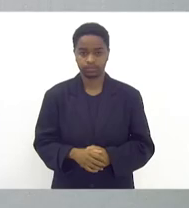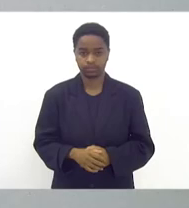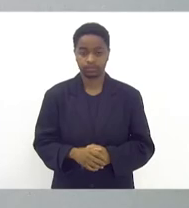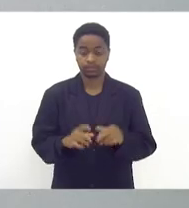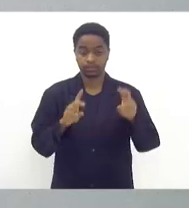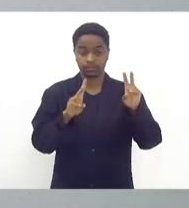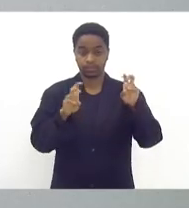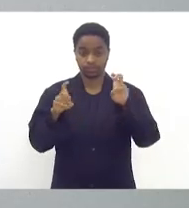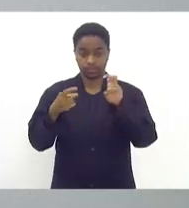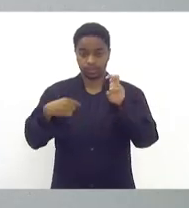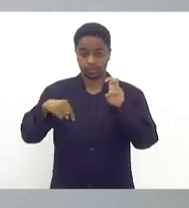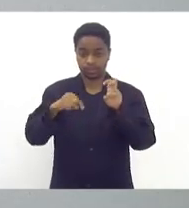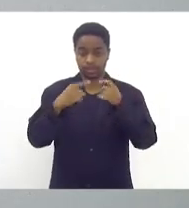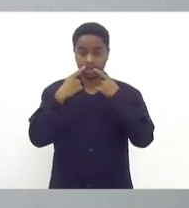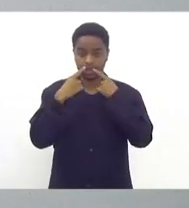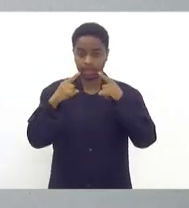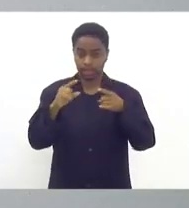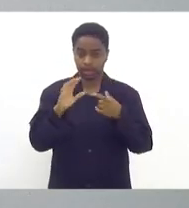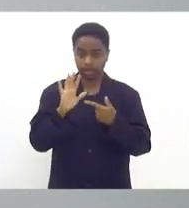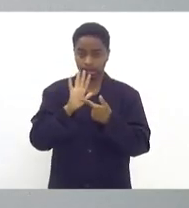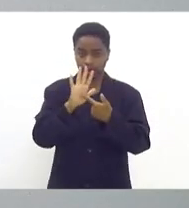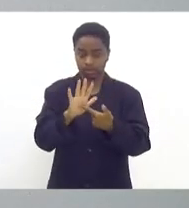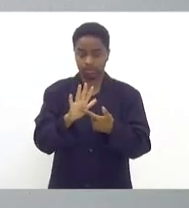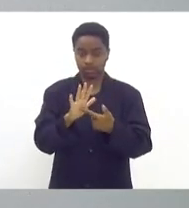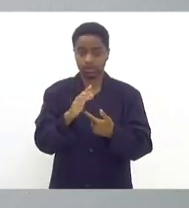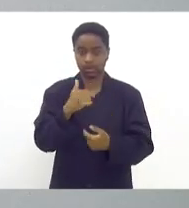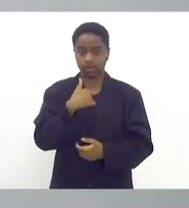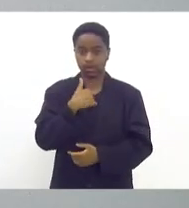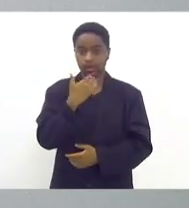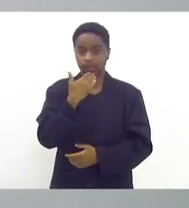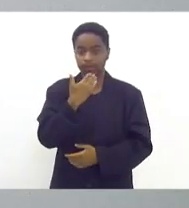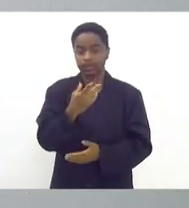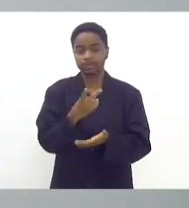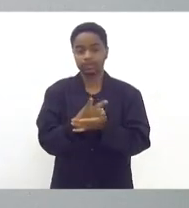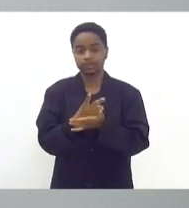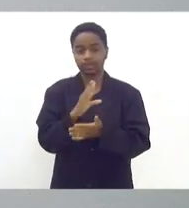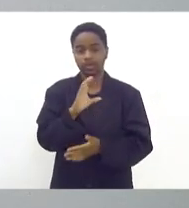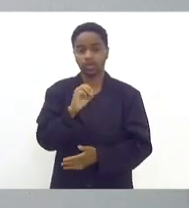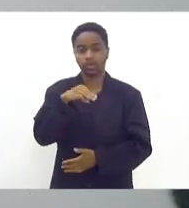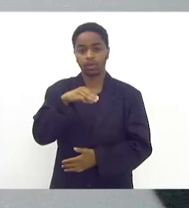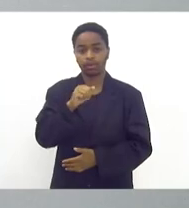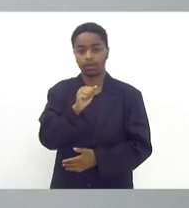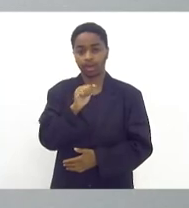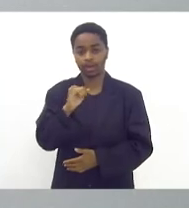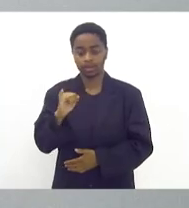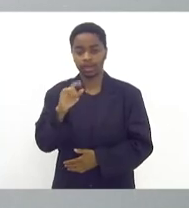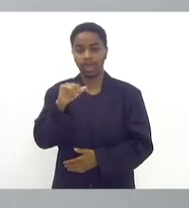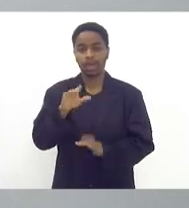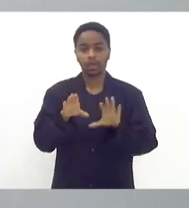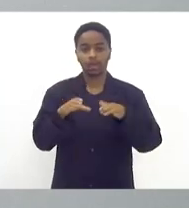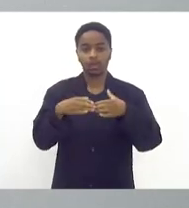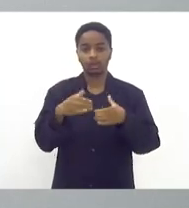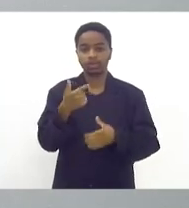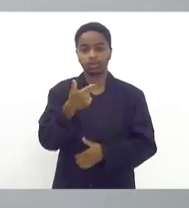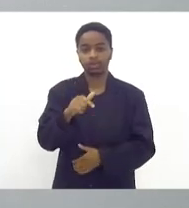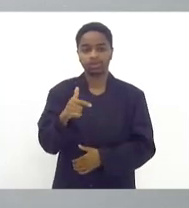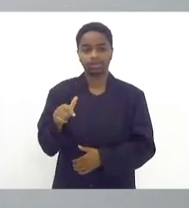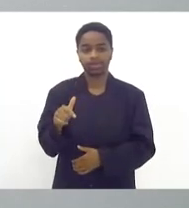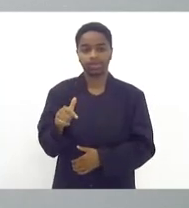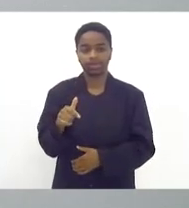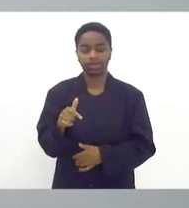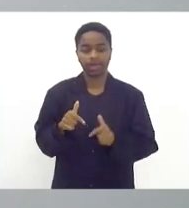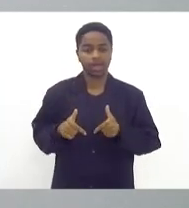colocadas e reclamadas eu peço a comai é uma comissão ela não tem nenhum nenhuma